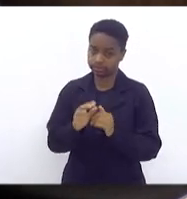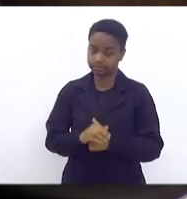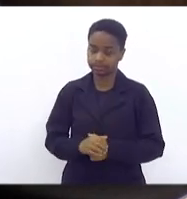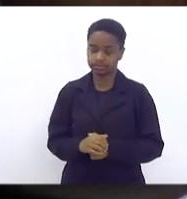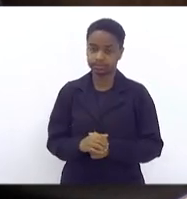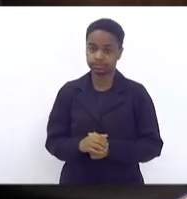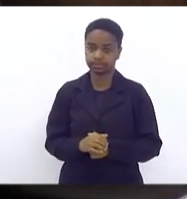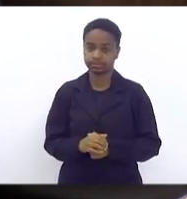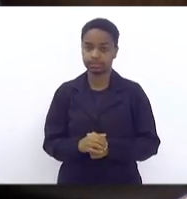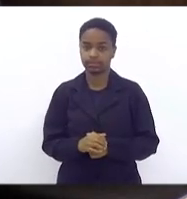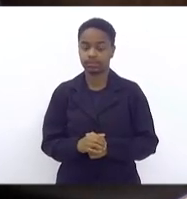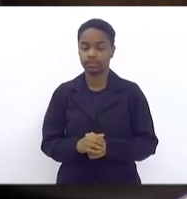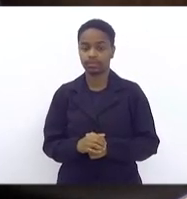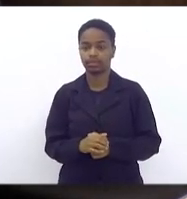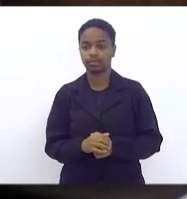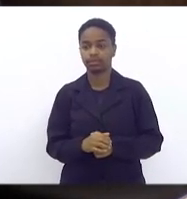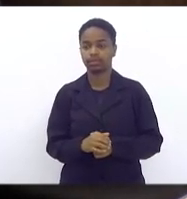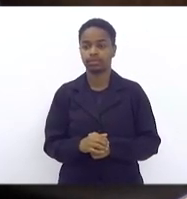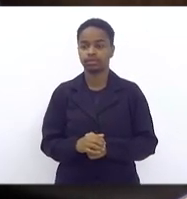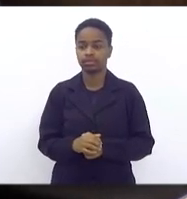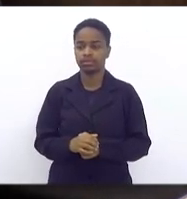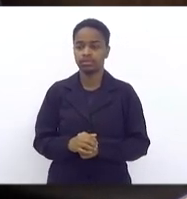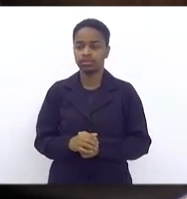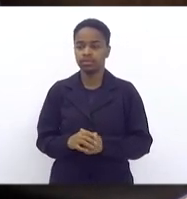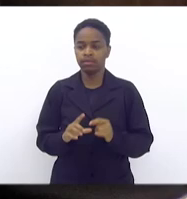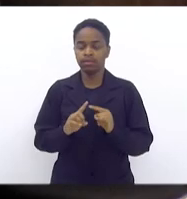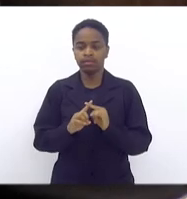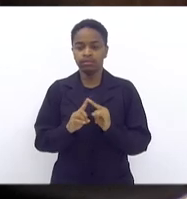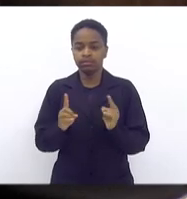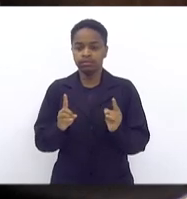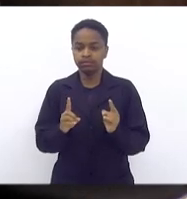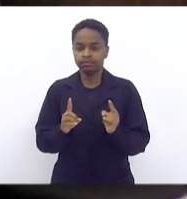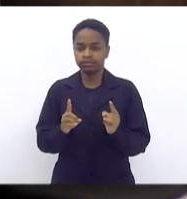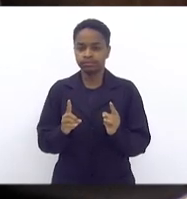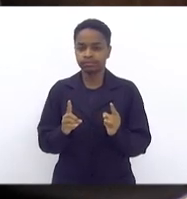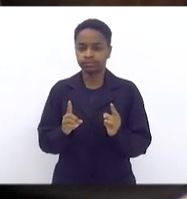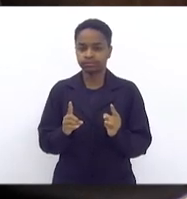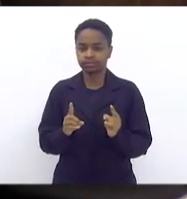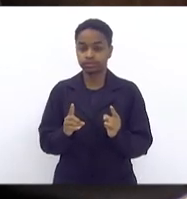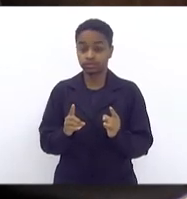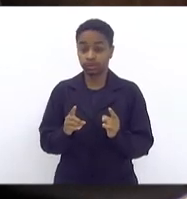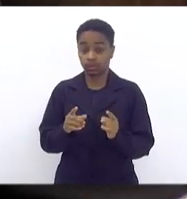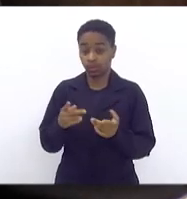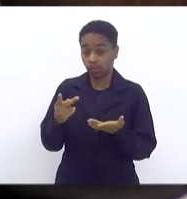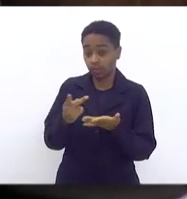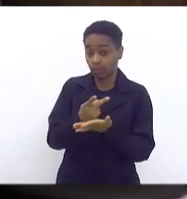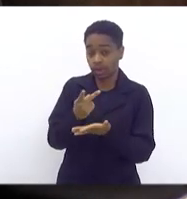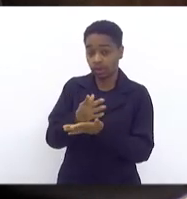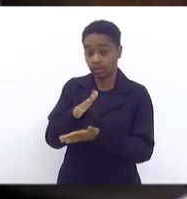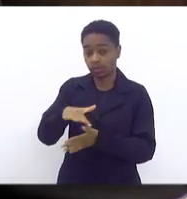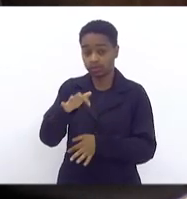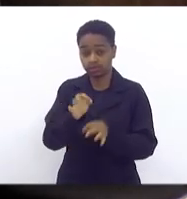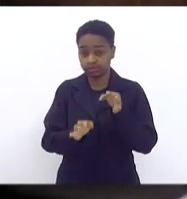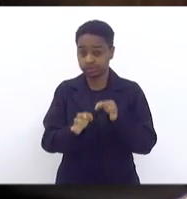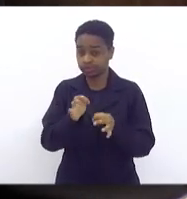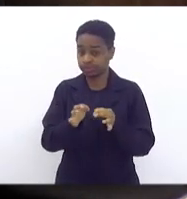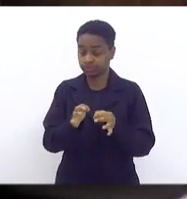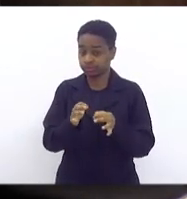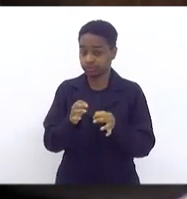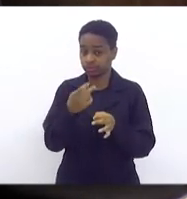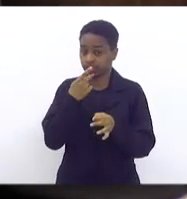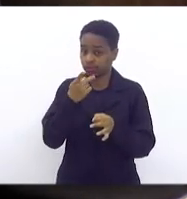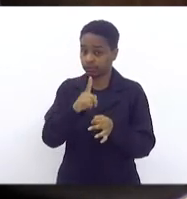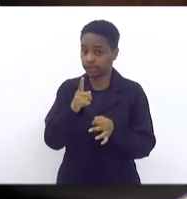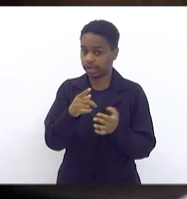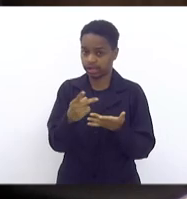questão é que eh eu dificilmente os erros Judiciários são reconhecidos porque por exemplo Num caso